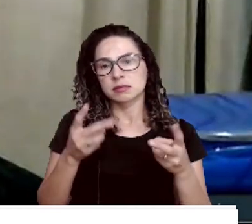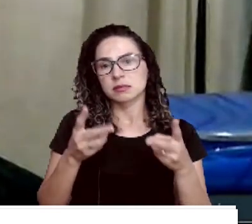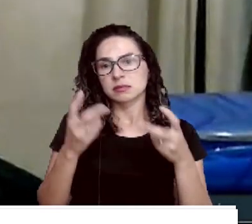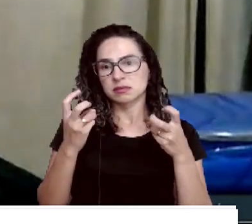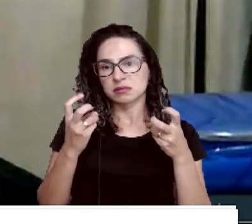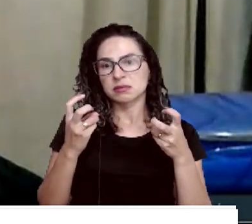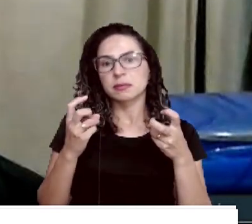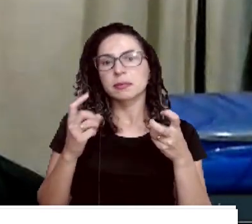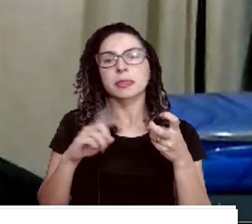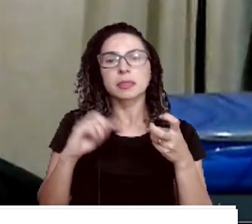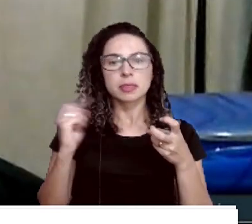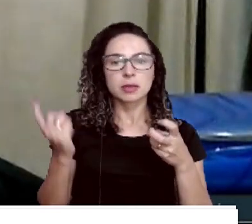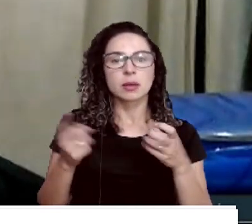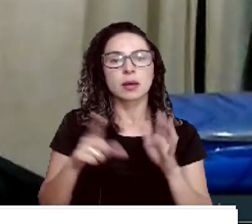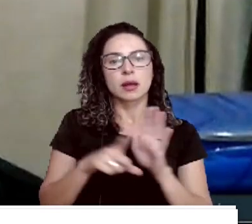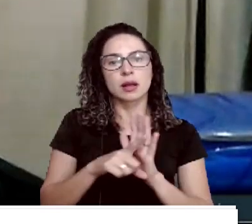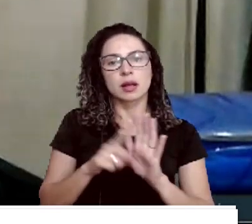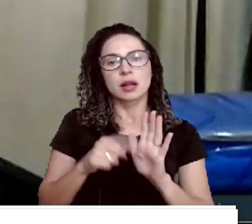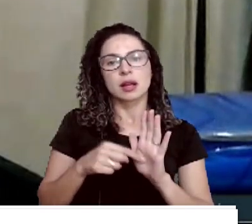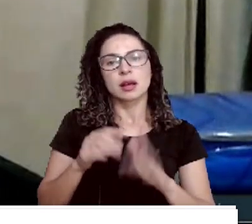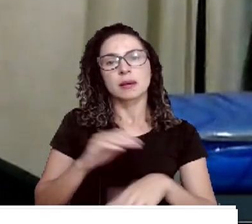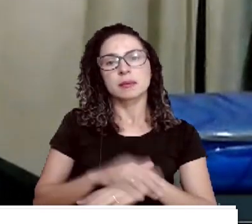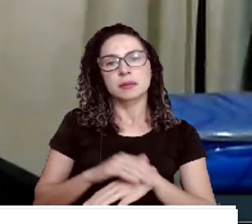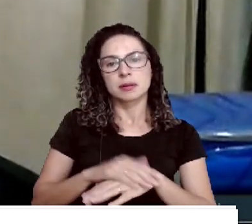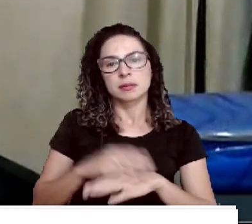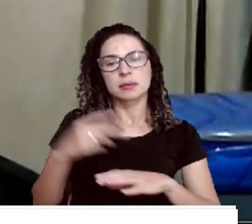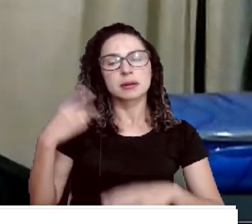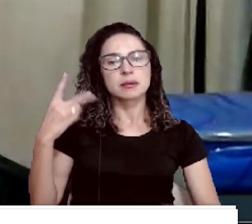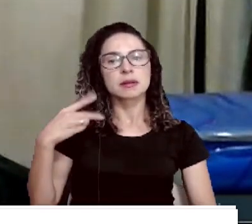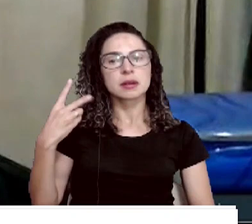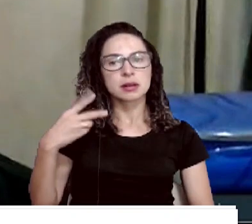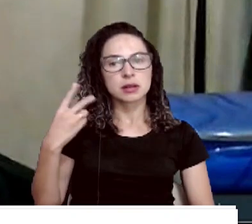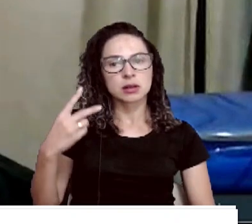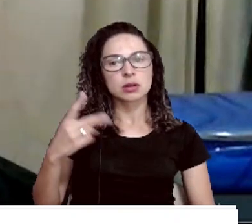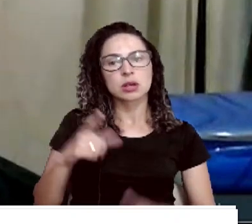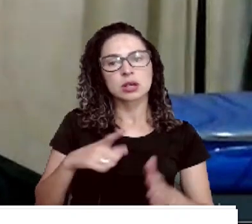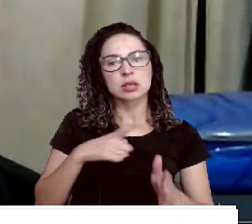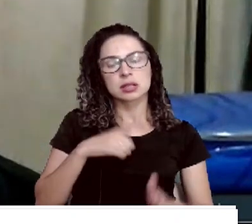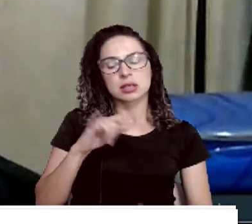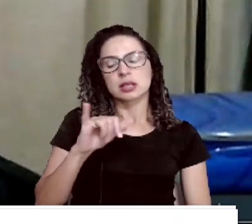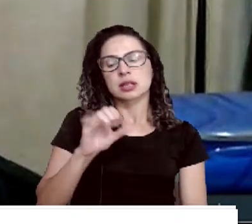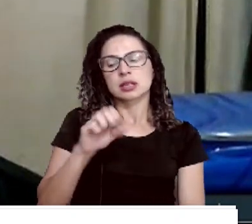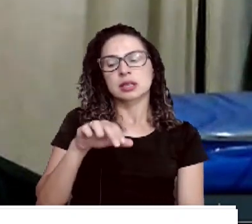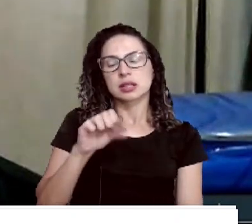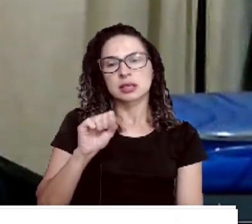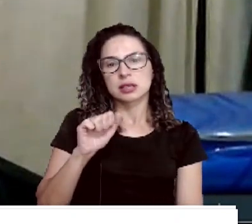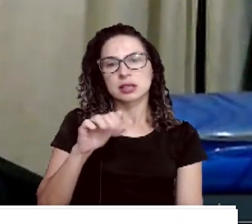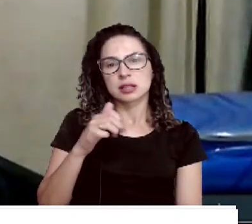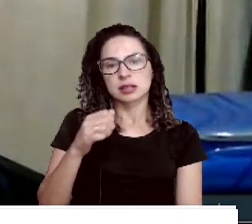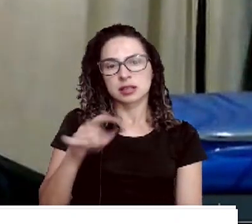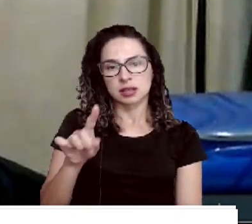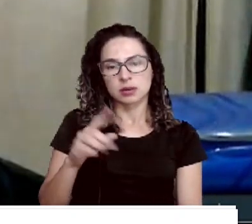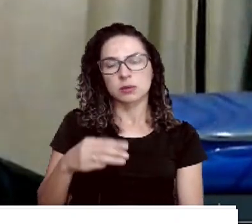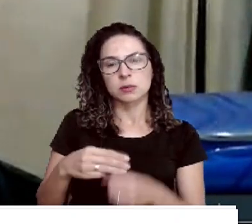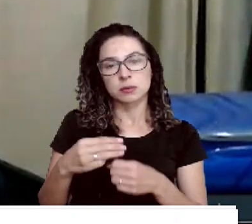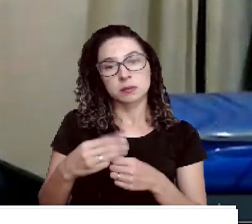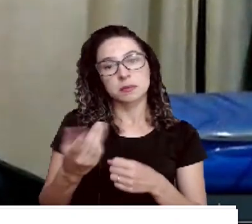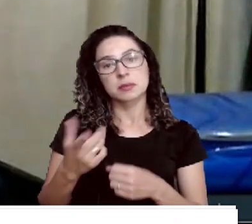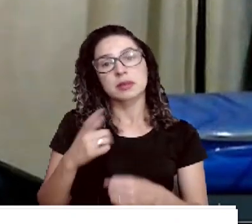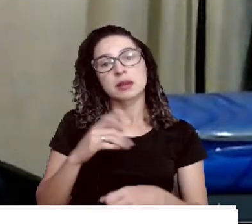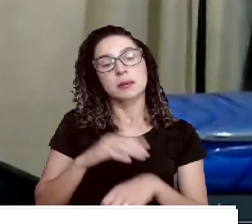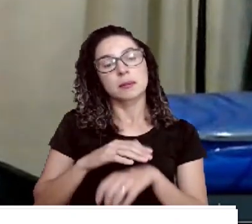elas foram feitas por vereadores, concedendo essas isenções municipais, aonde deu vício de iniciativa. Já partindo